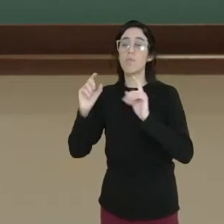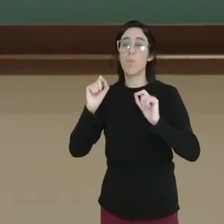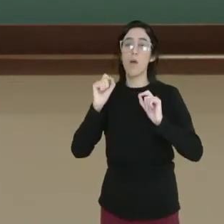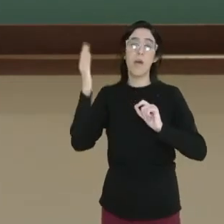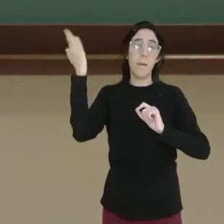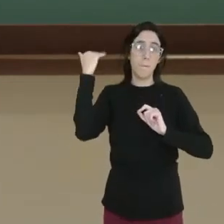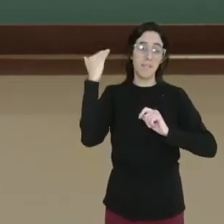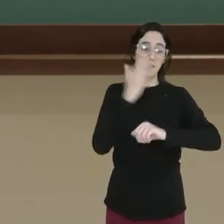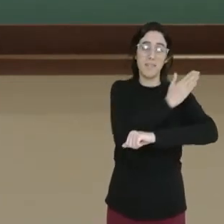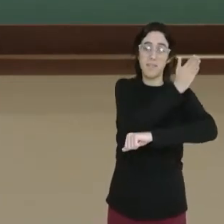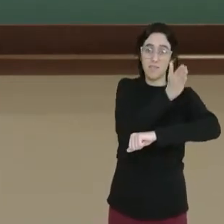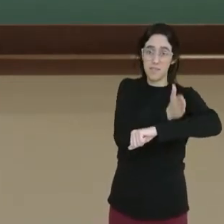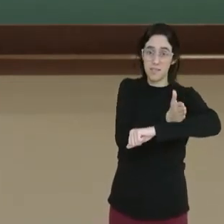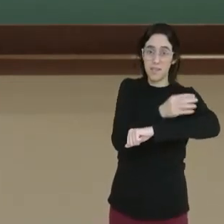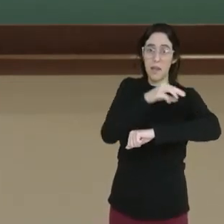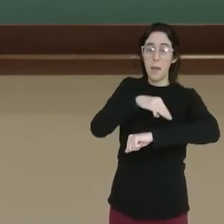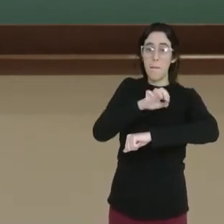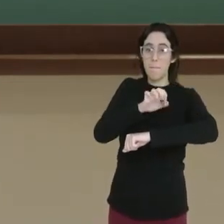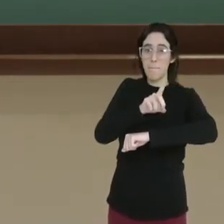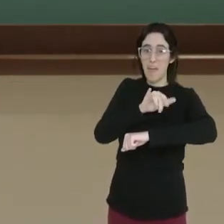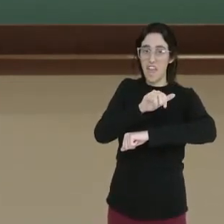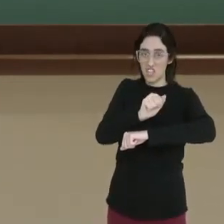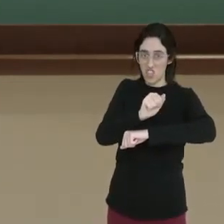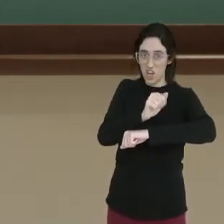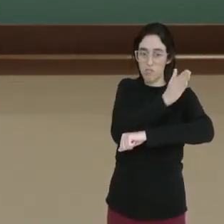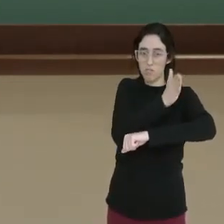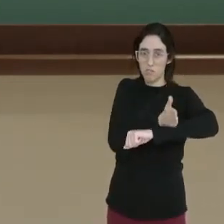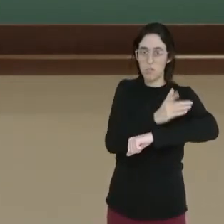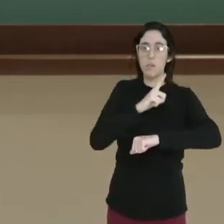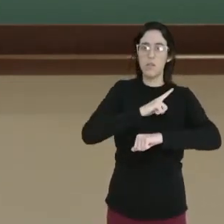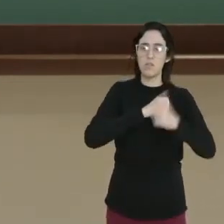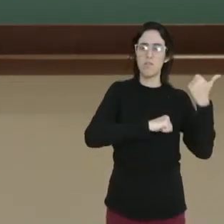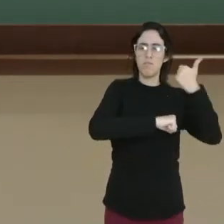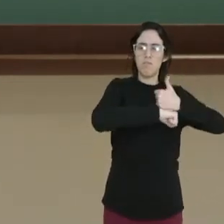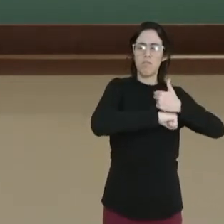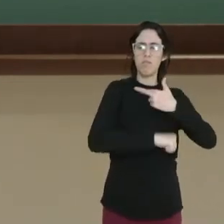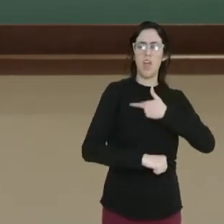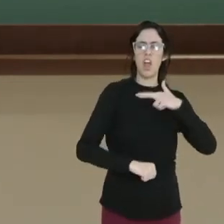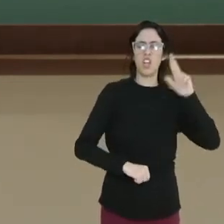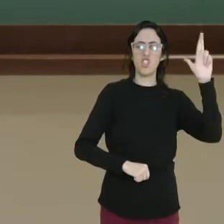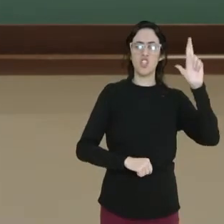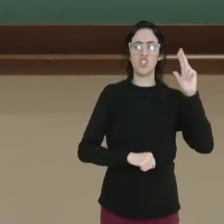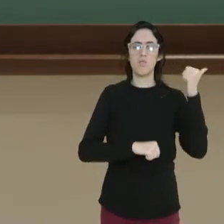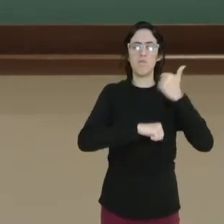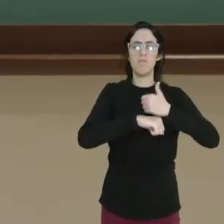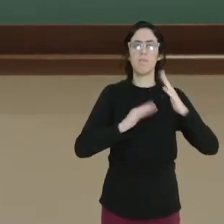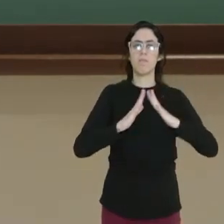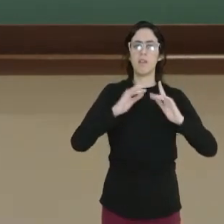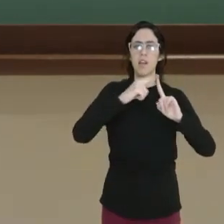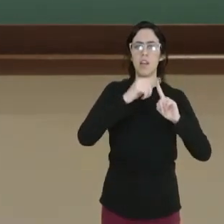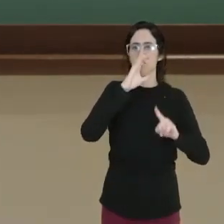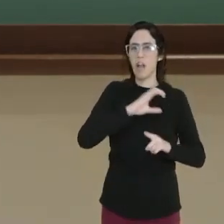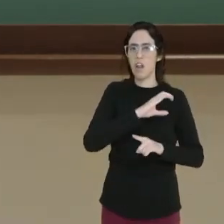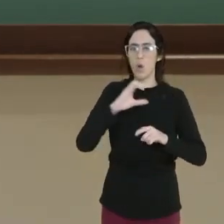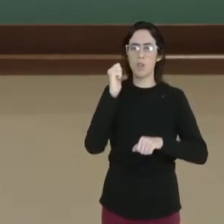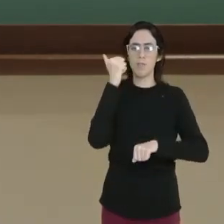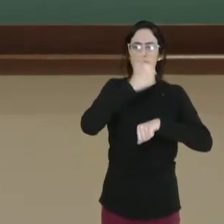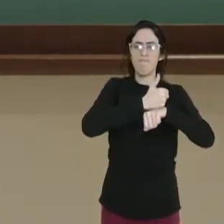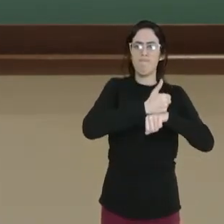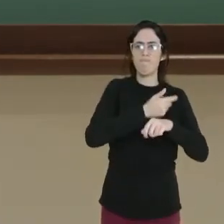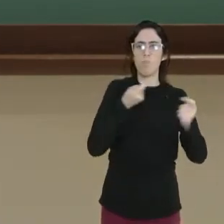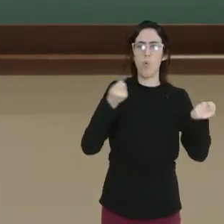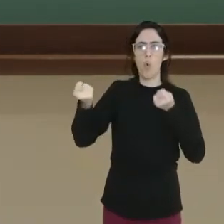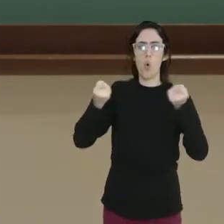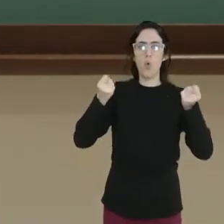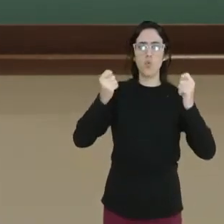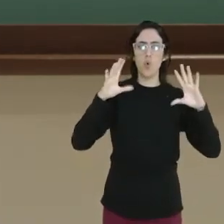Idade Média, período esse com autoridade religiosa, autoridade da igreja muito marcante na